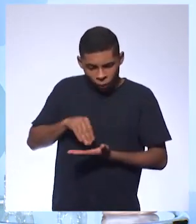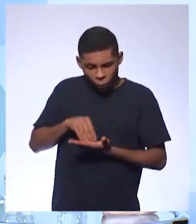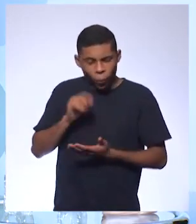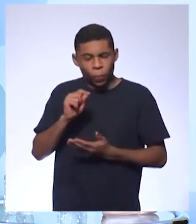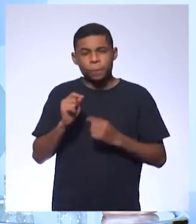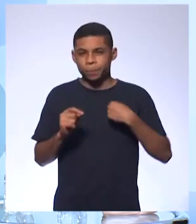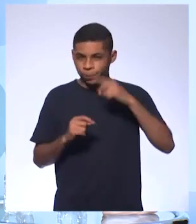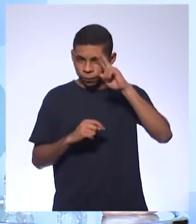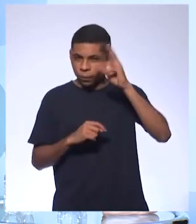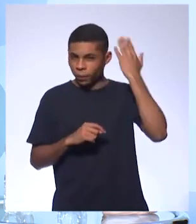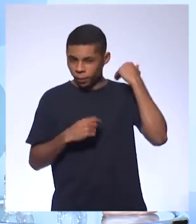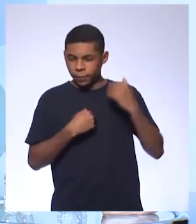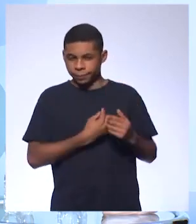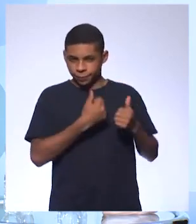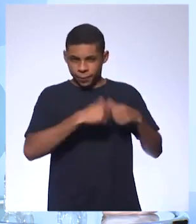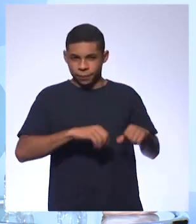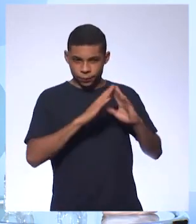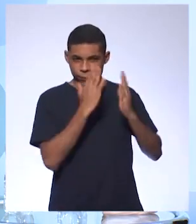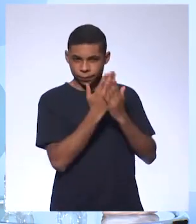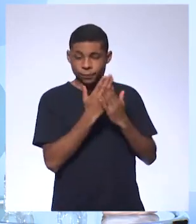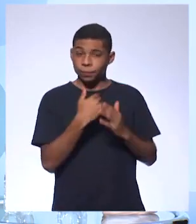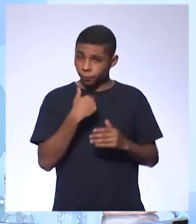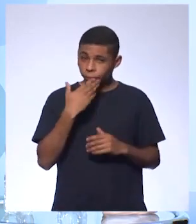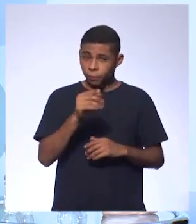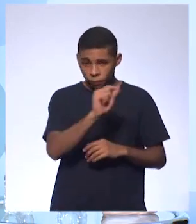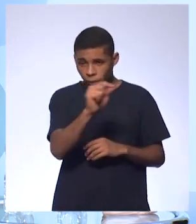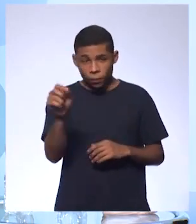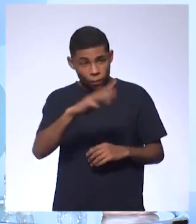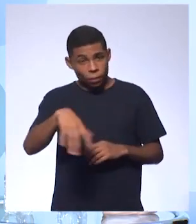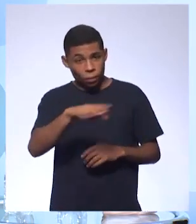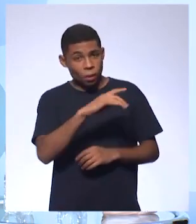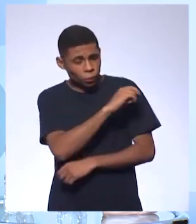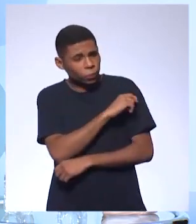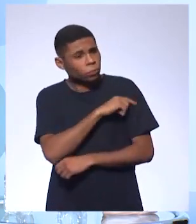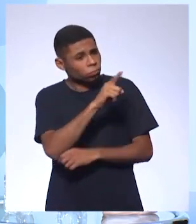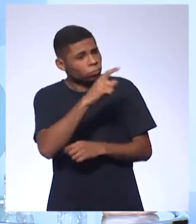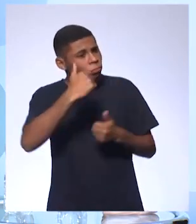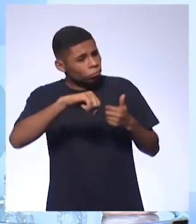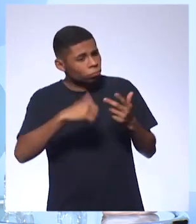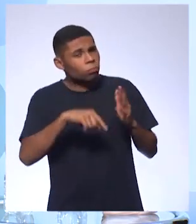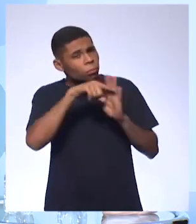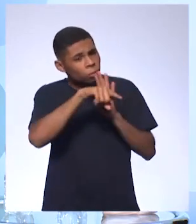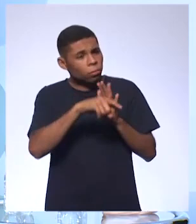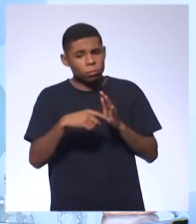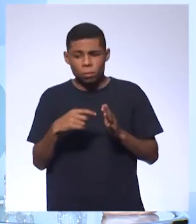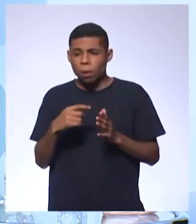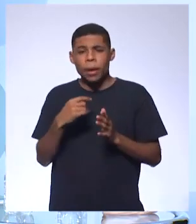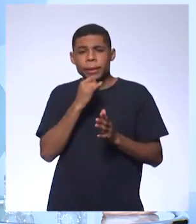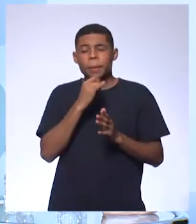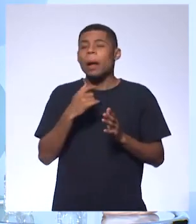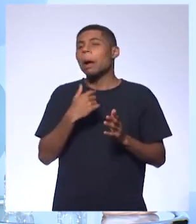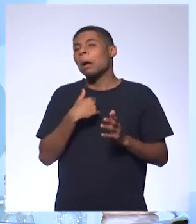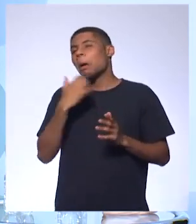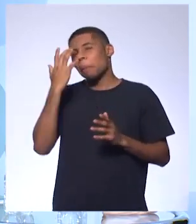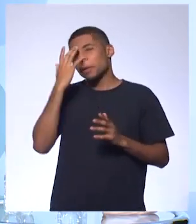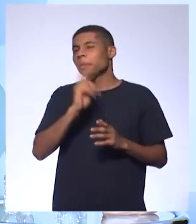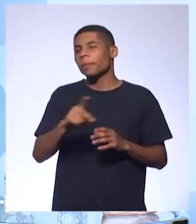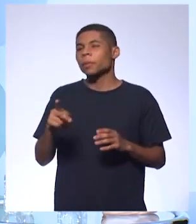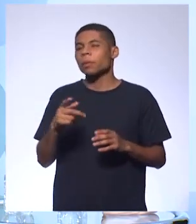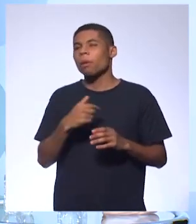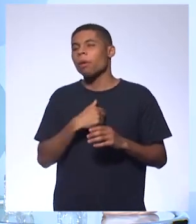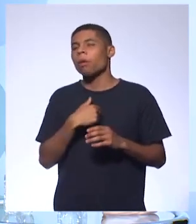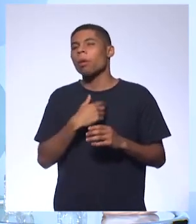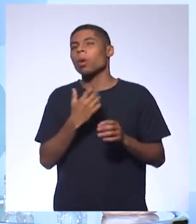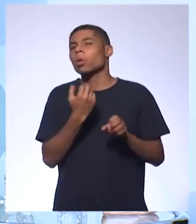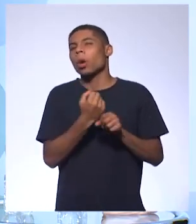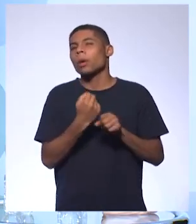que, quando eu ainda estava na escola, eu mesma pedia para os alunos se autoavaliarem. E não é para ele colocar, minha nota esse bimestre, professor, é